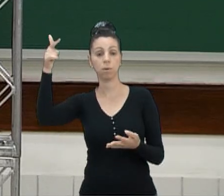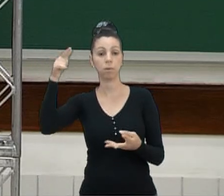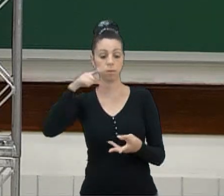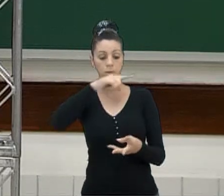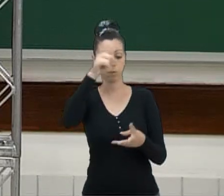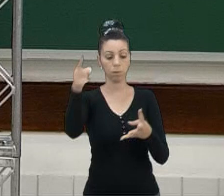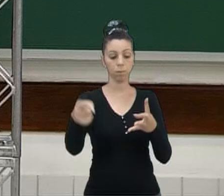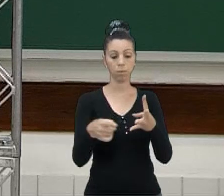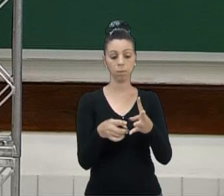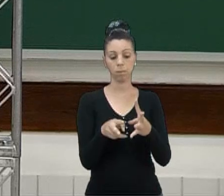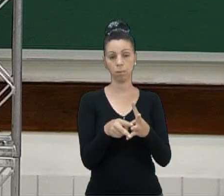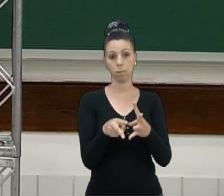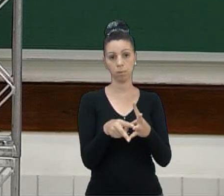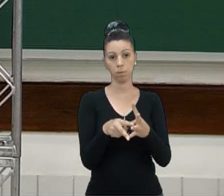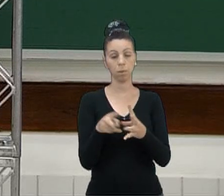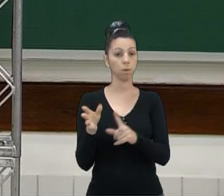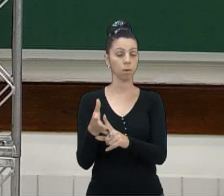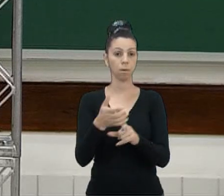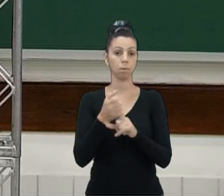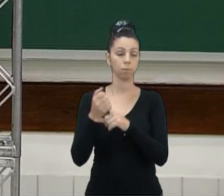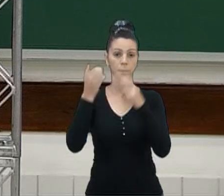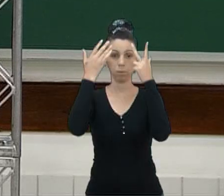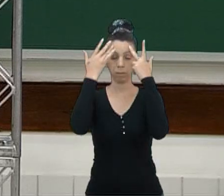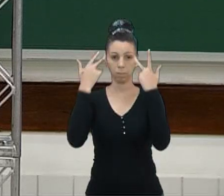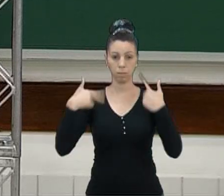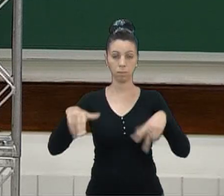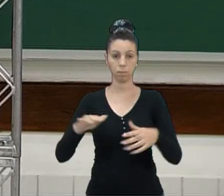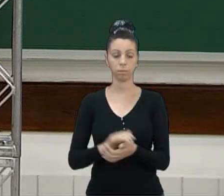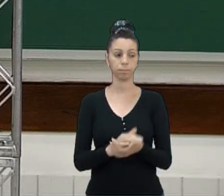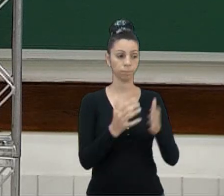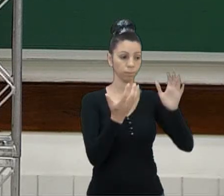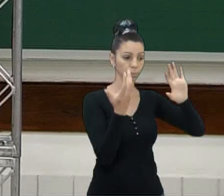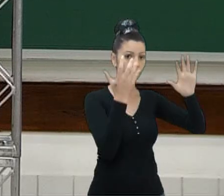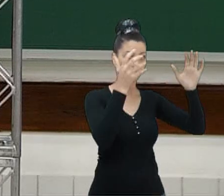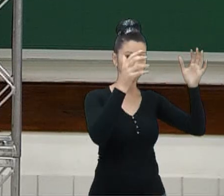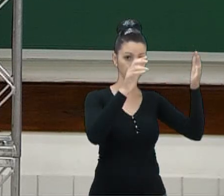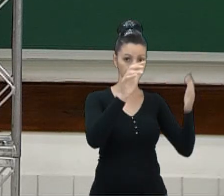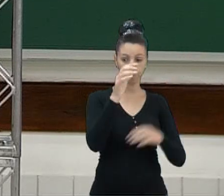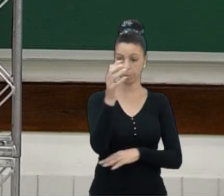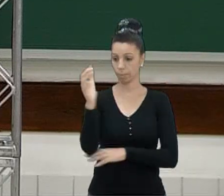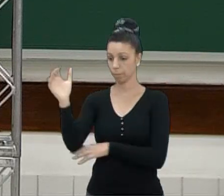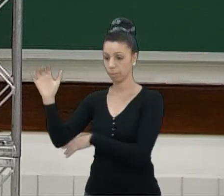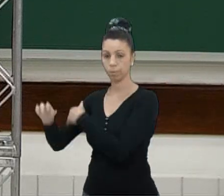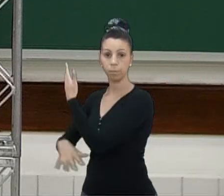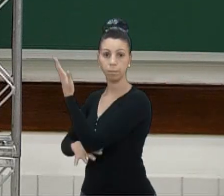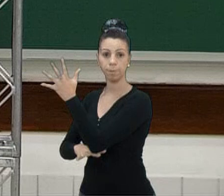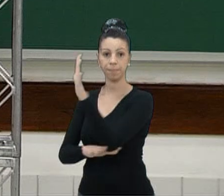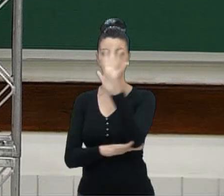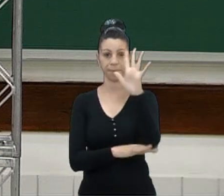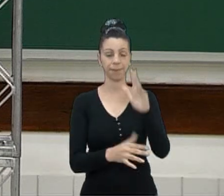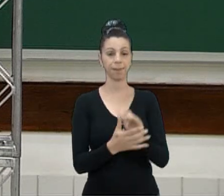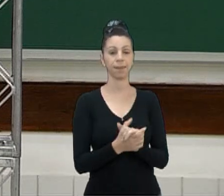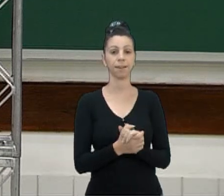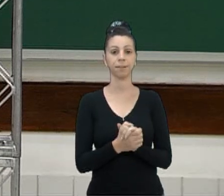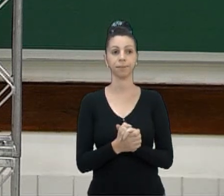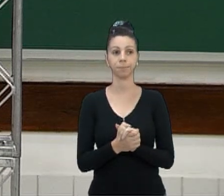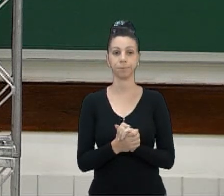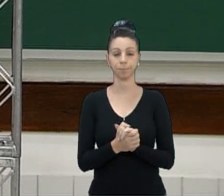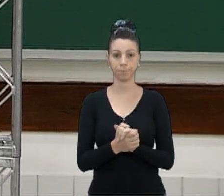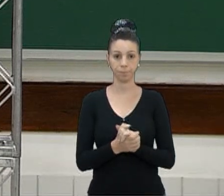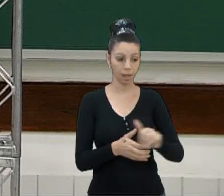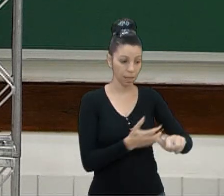naturais, domínios naturais, que é o clima e a vegetação. Então vejam bem, relevo e hidrografia